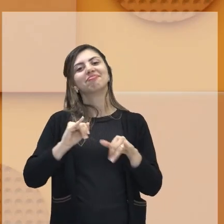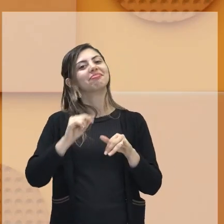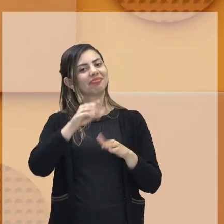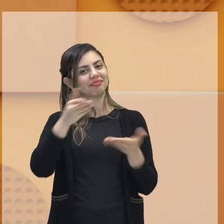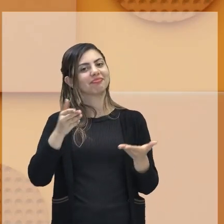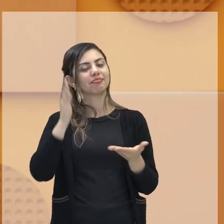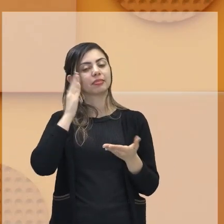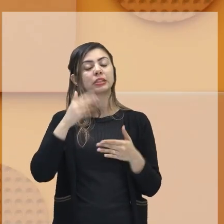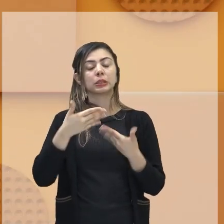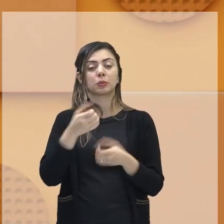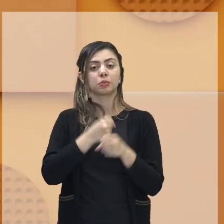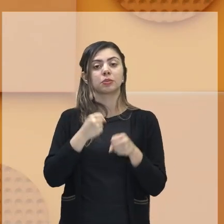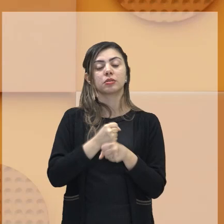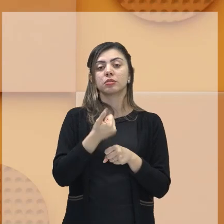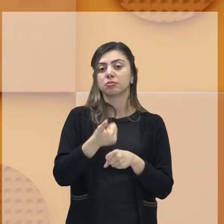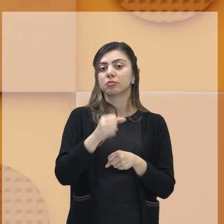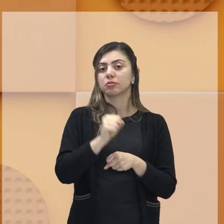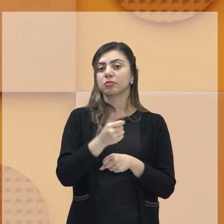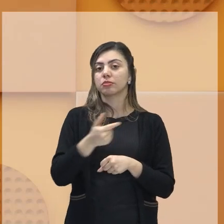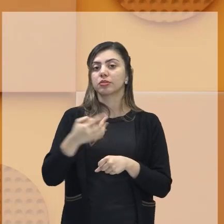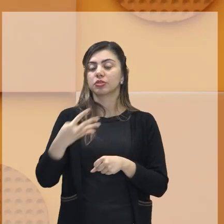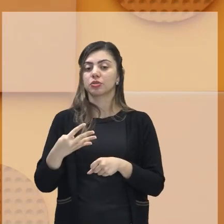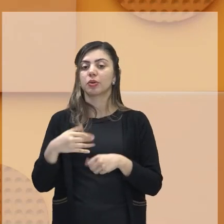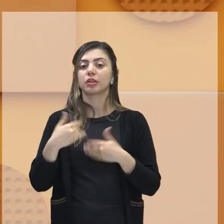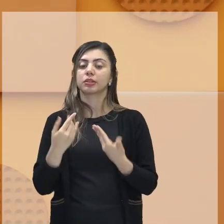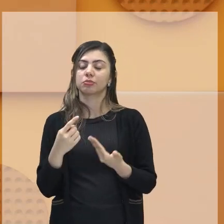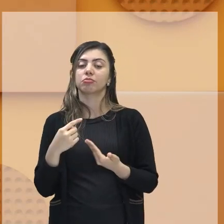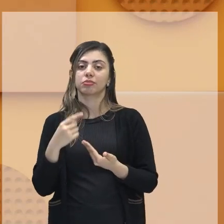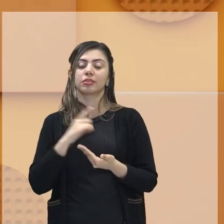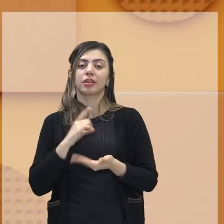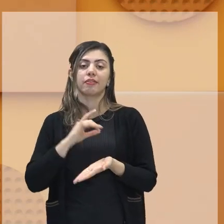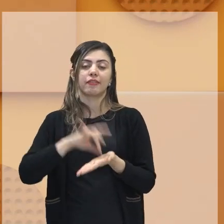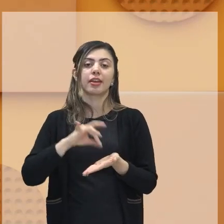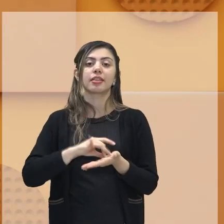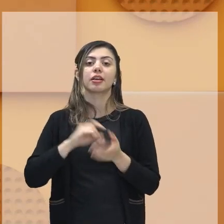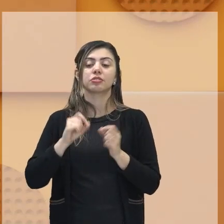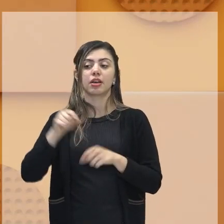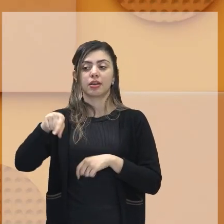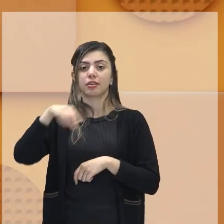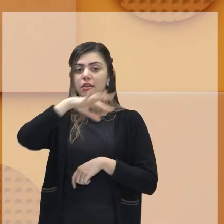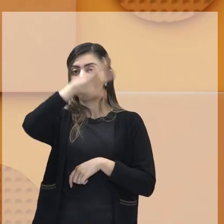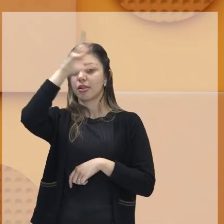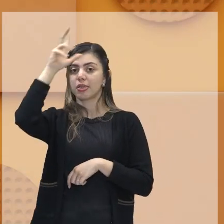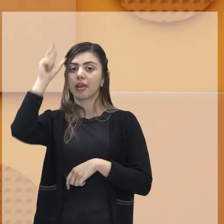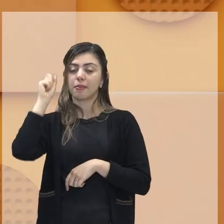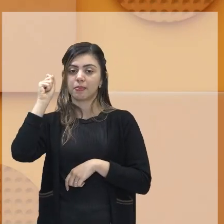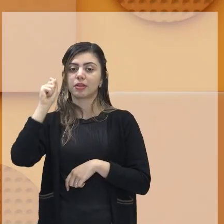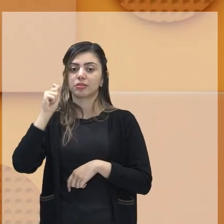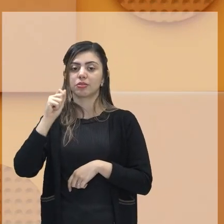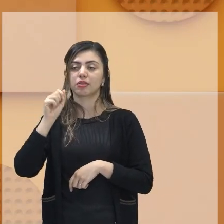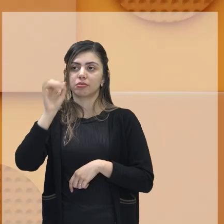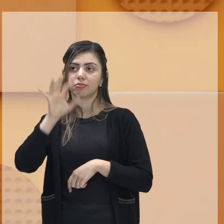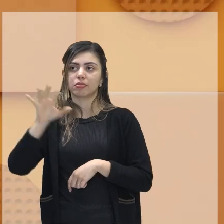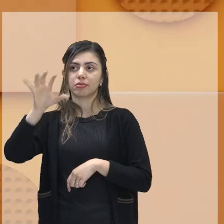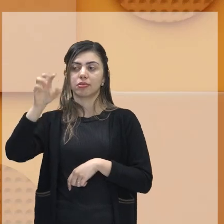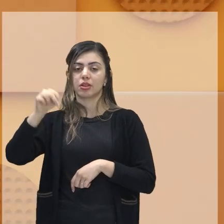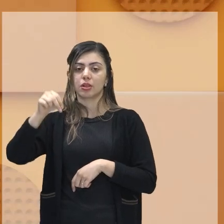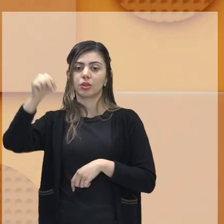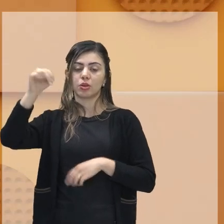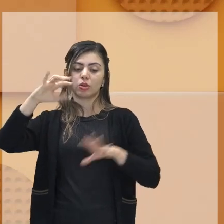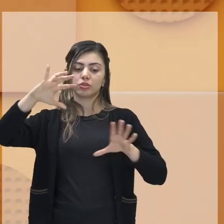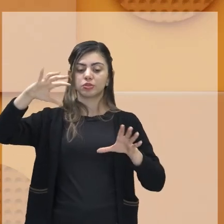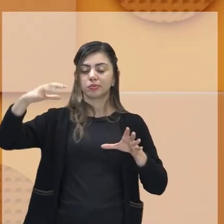em 1824 é que nós vamos ter, de fato, o Amazonas, e que hoje seria o Amazonas e para a região norte ali, né, a província